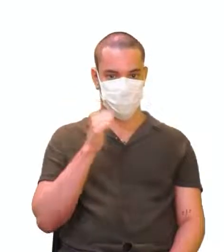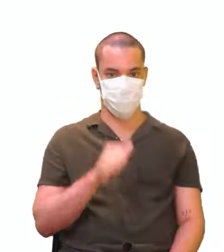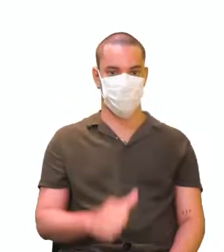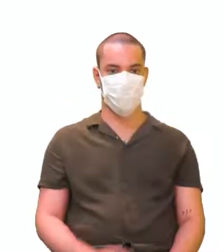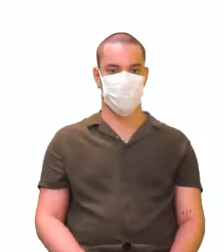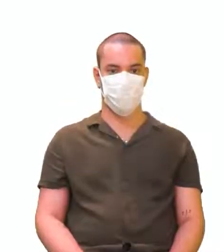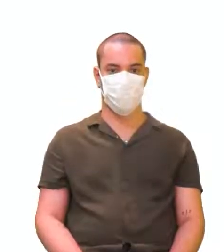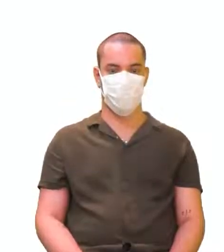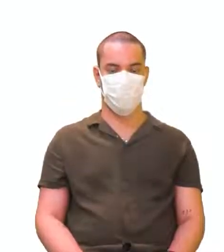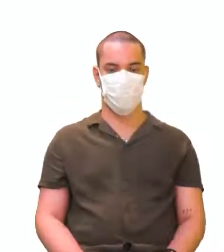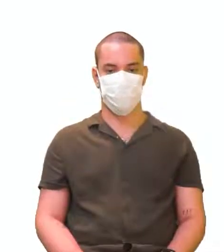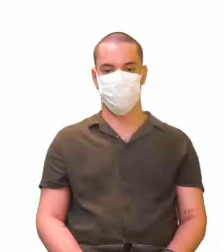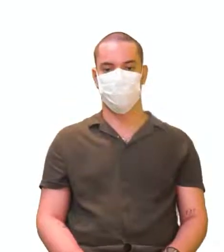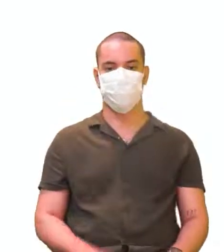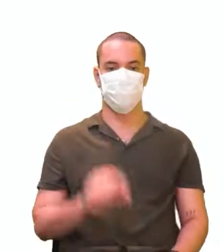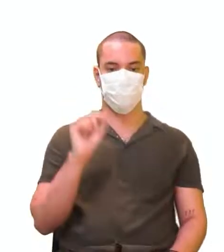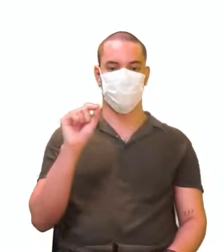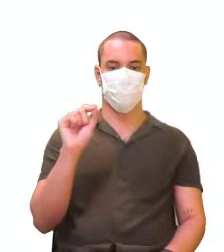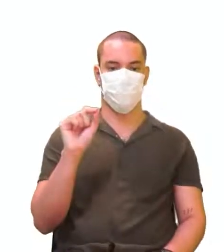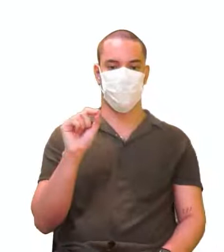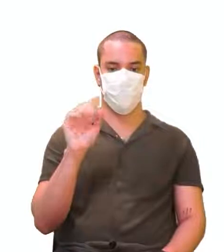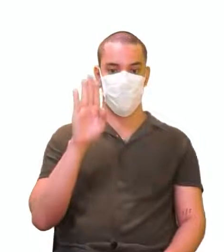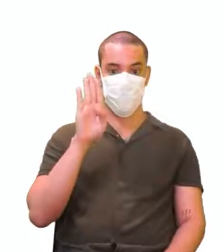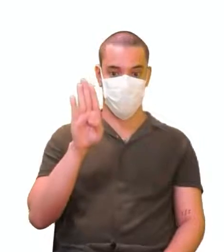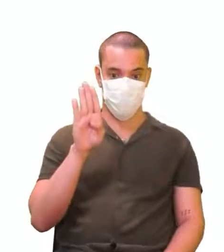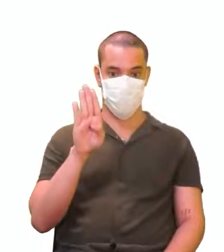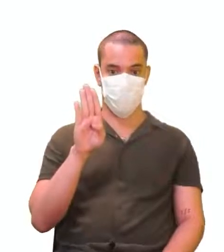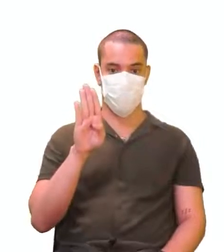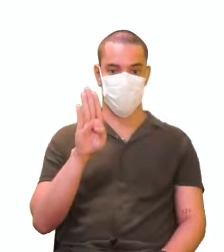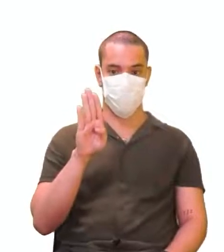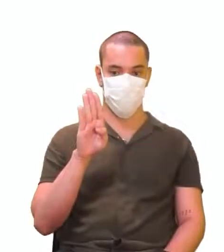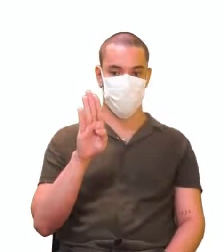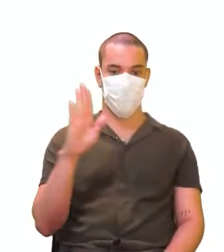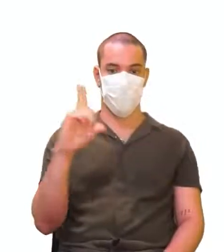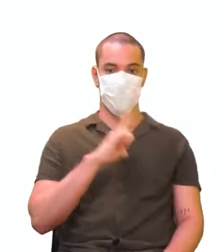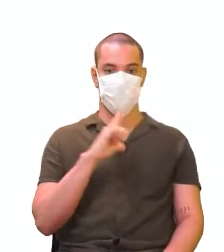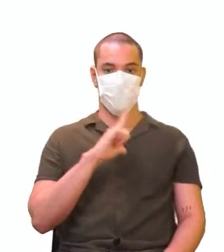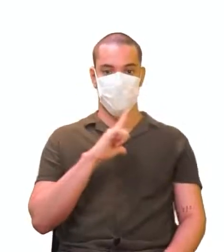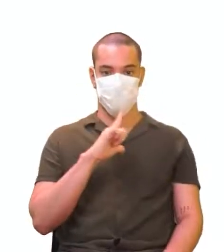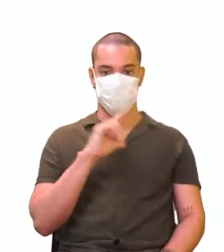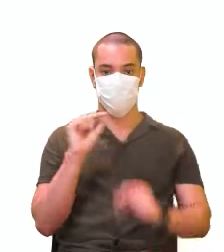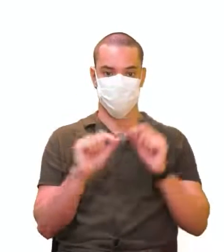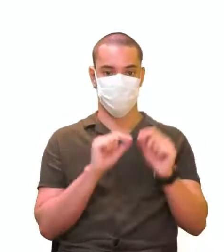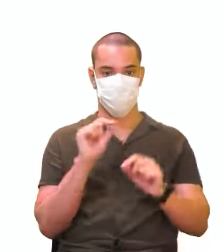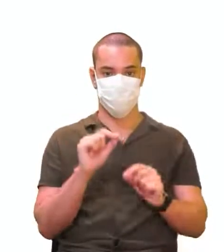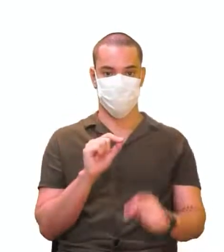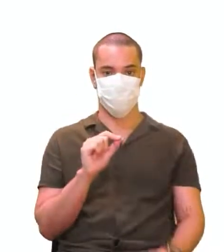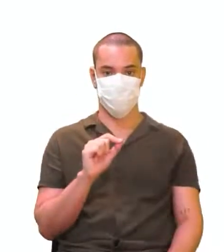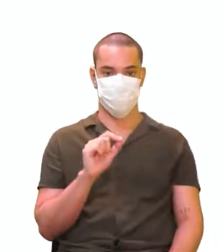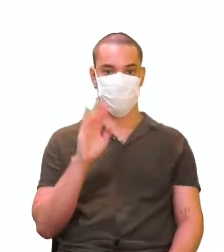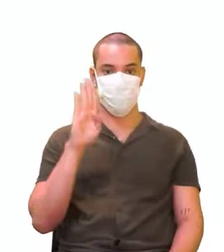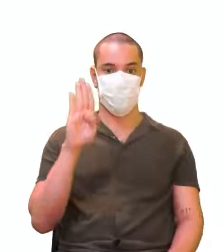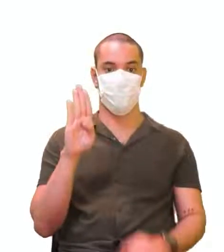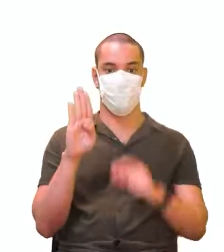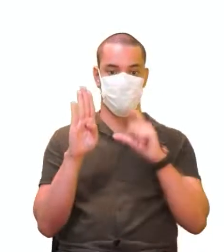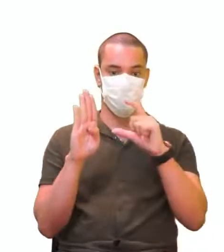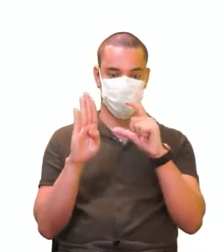desse casal. Ela é do tipo B. Então, ela tem um alelo